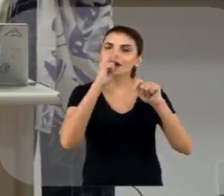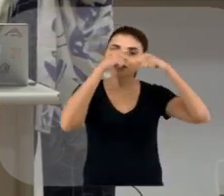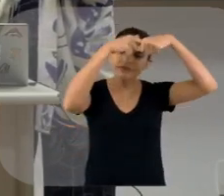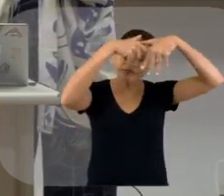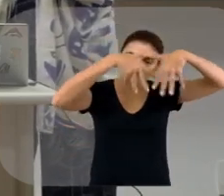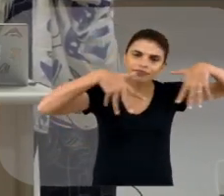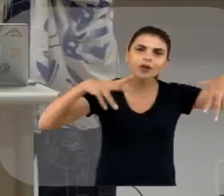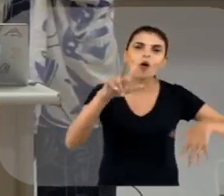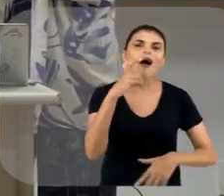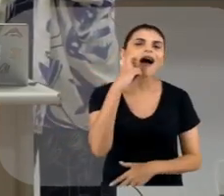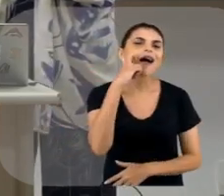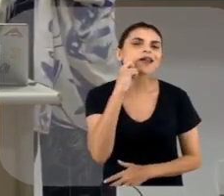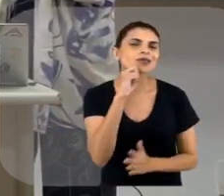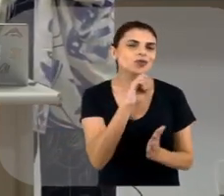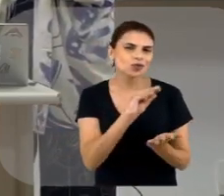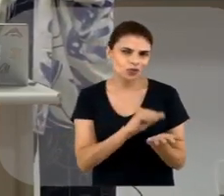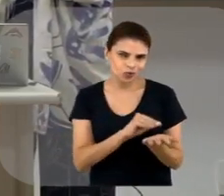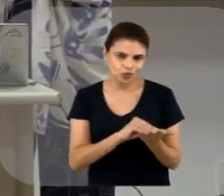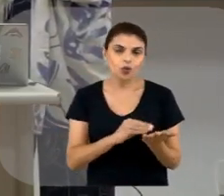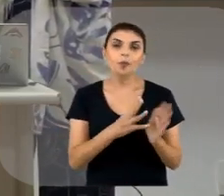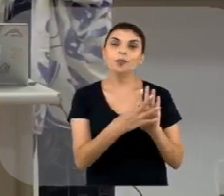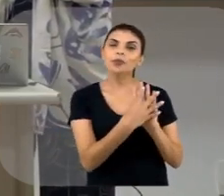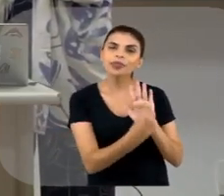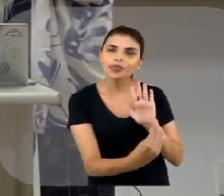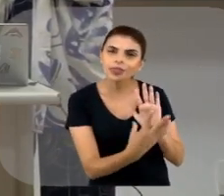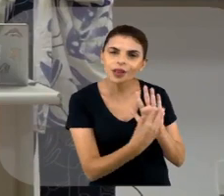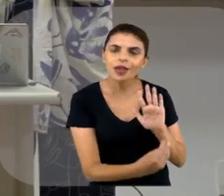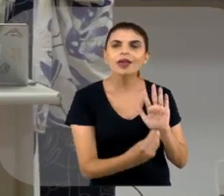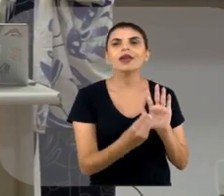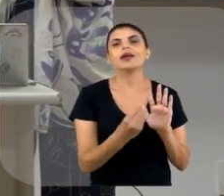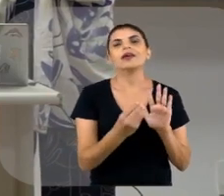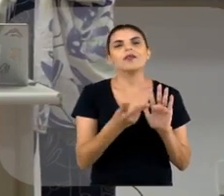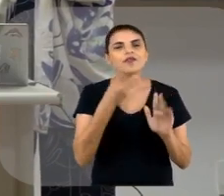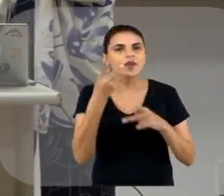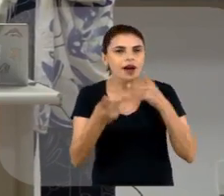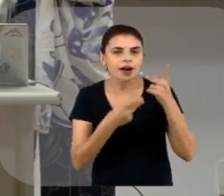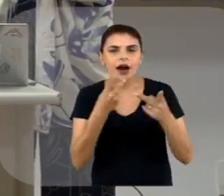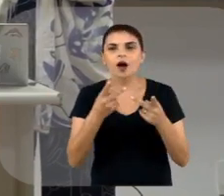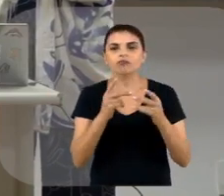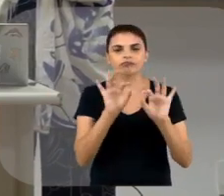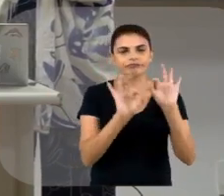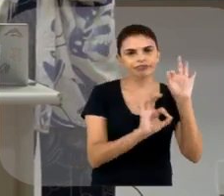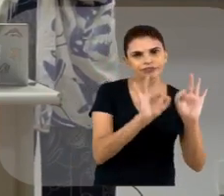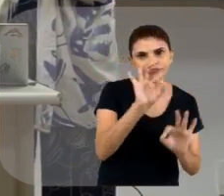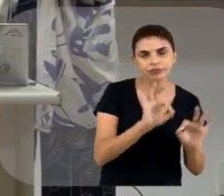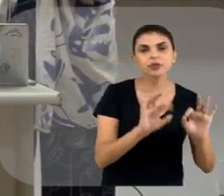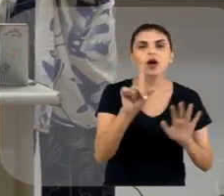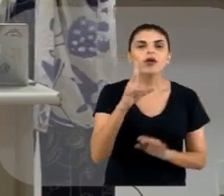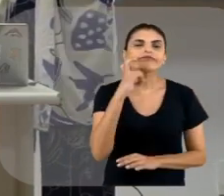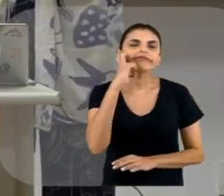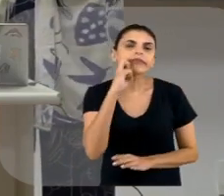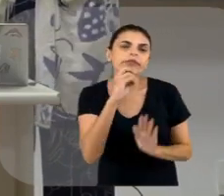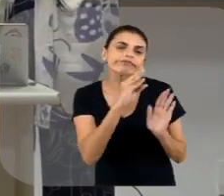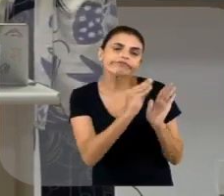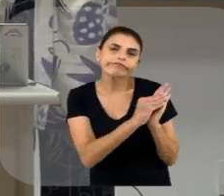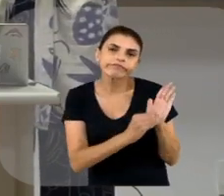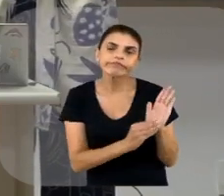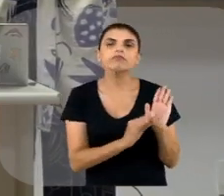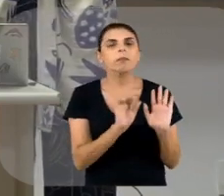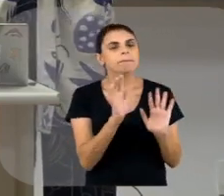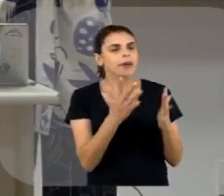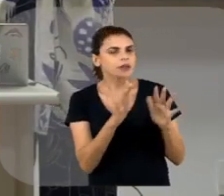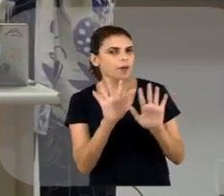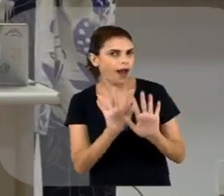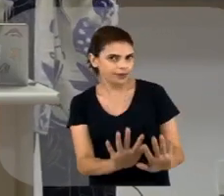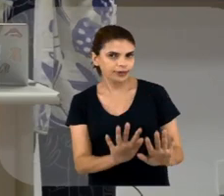esqueleto mesmo, né, ali quando a gente fala dos modelos, né, a gente passou ali na teoria dos modelos, é um pouco, na prática